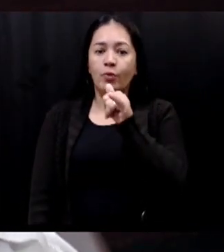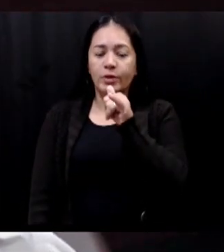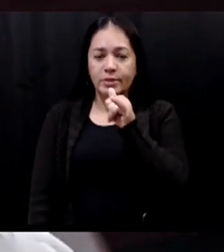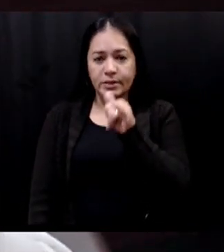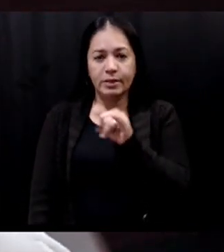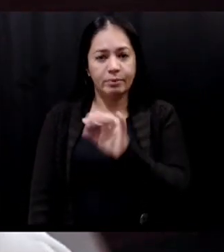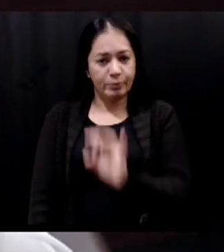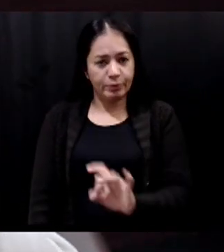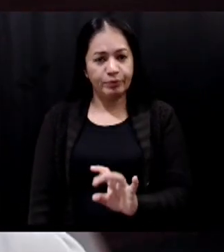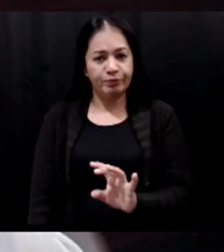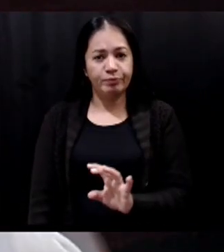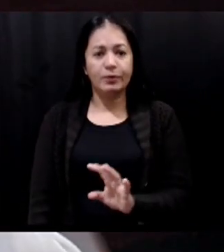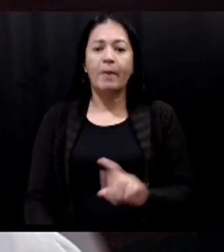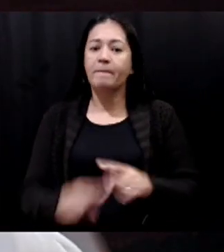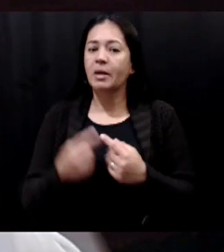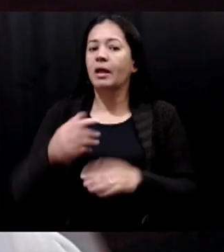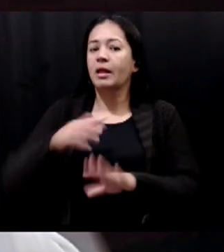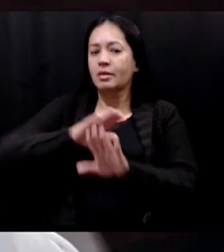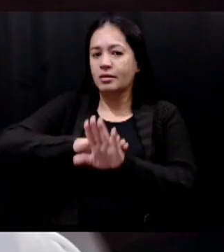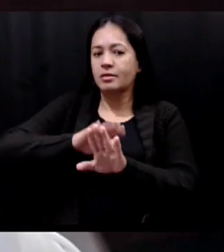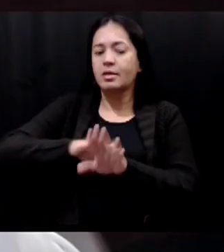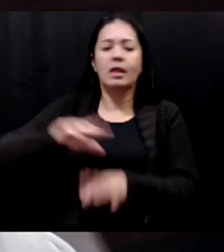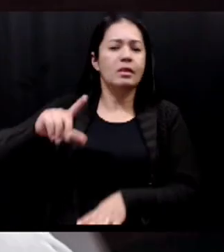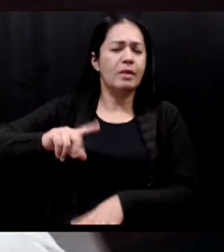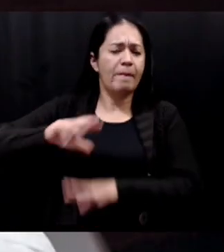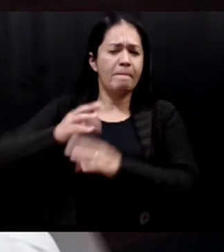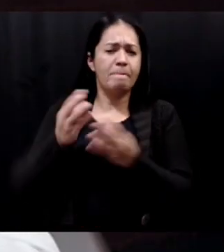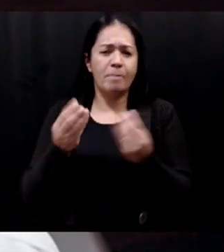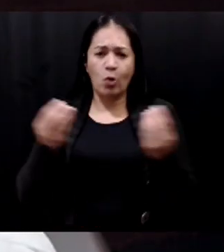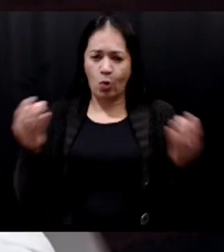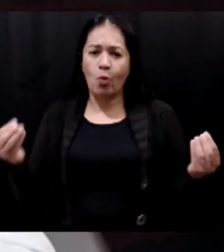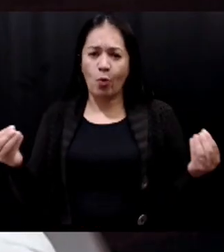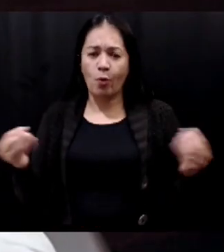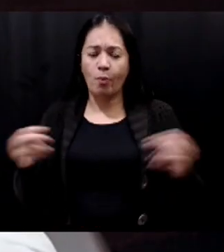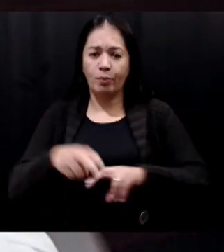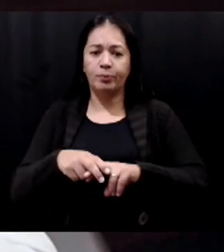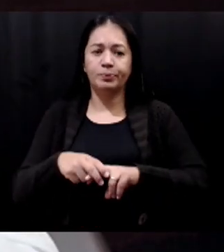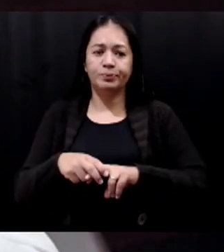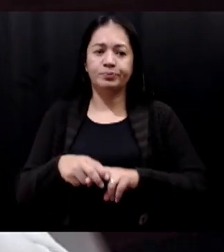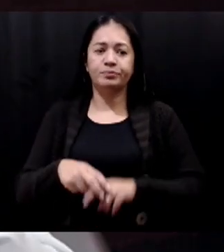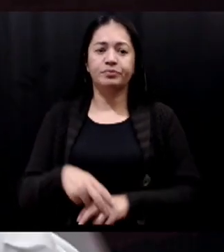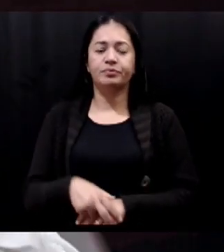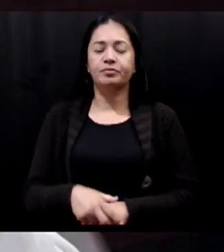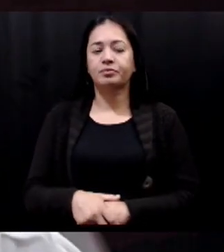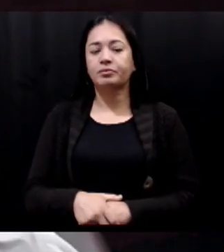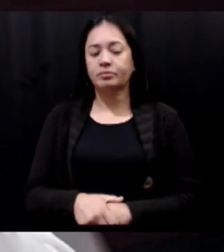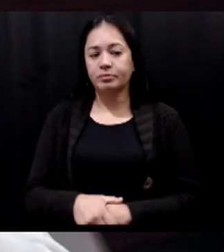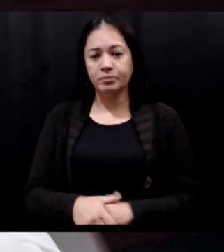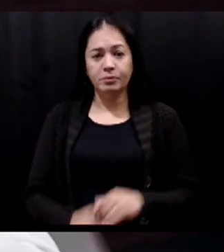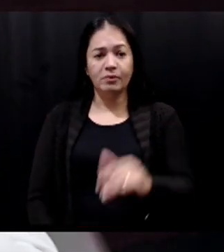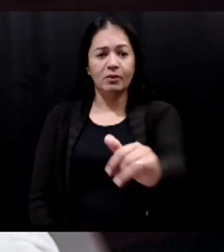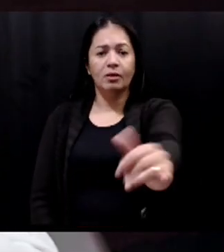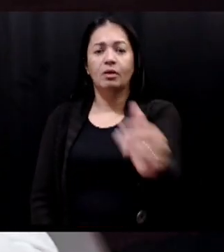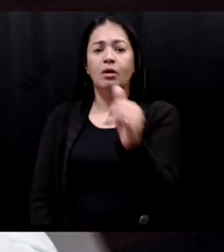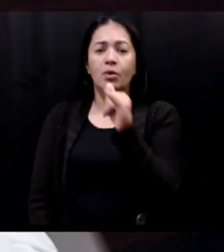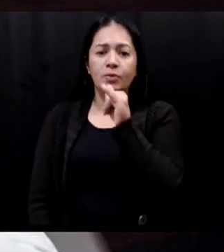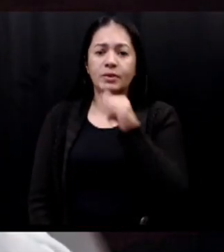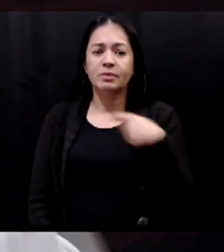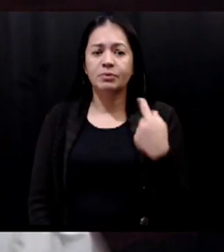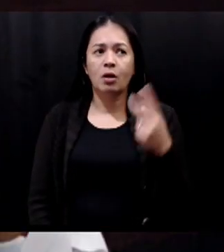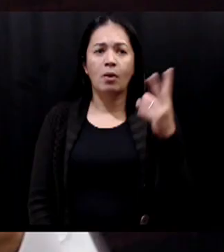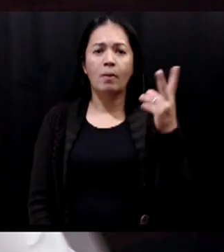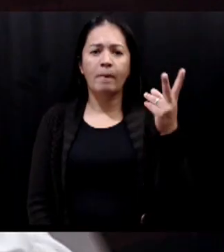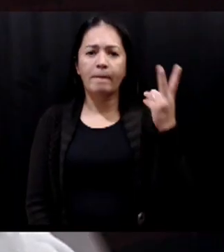contribuir para a origem, para os sintomas, né, se manifestarem. Quando a gente ouve muito dos nossos